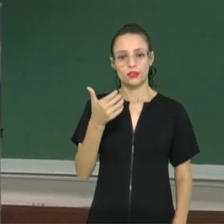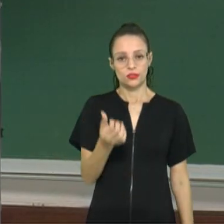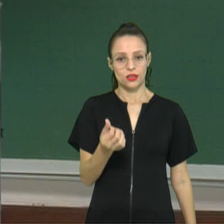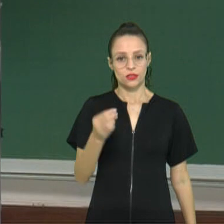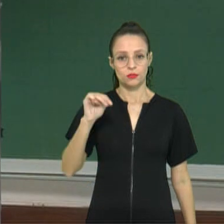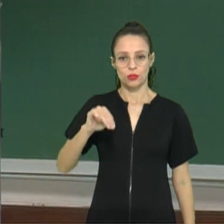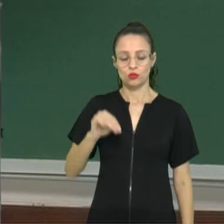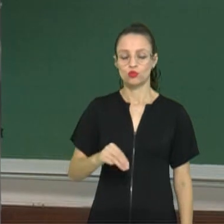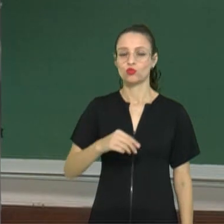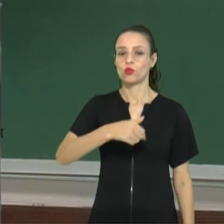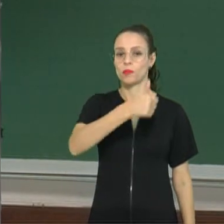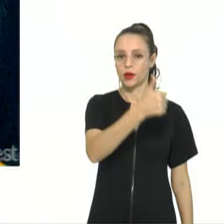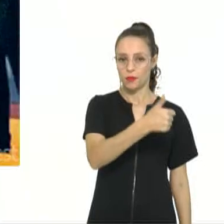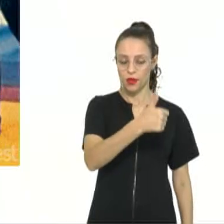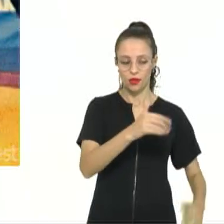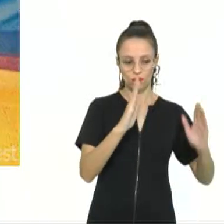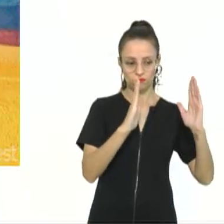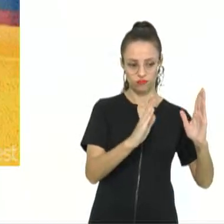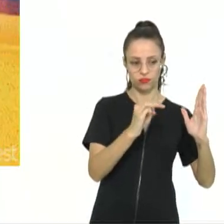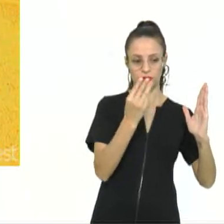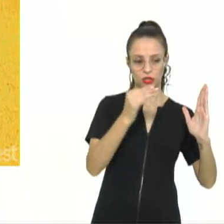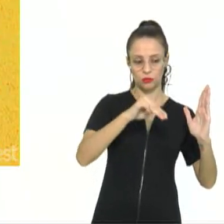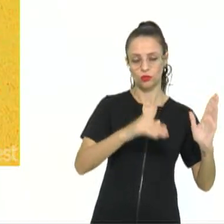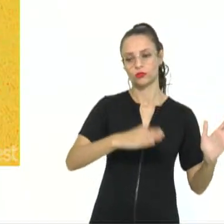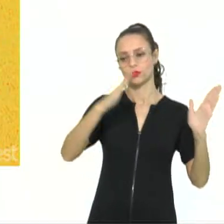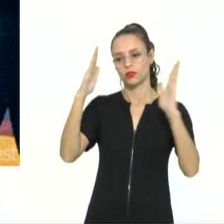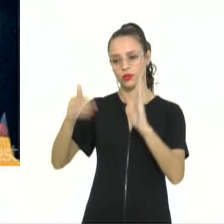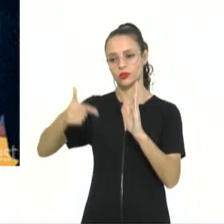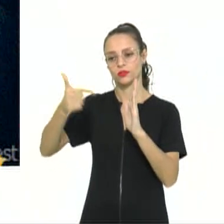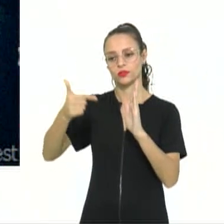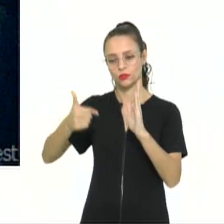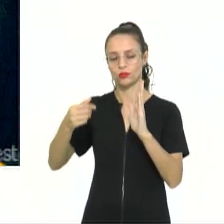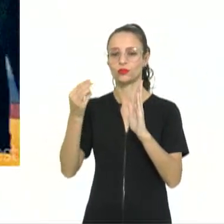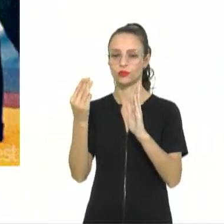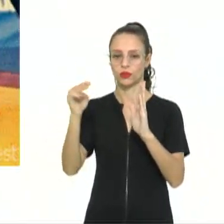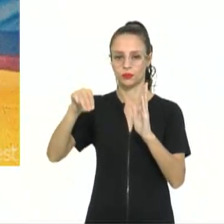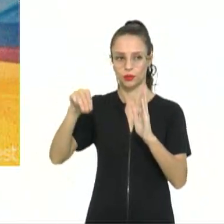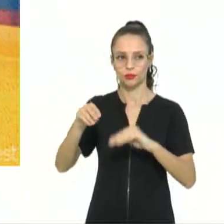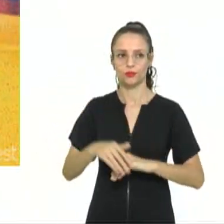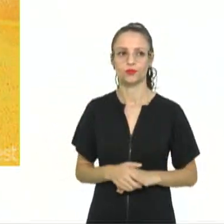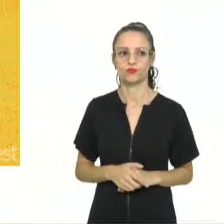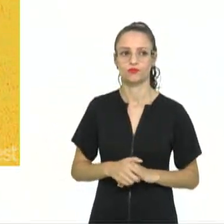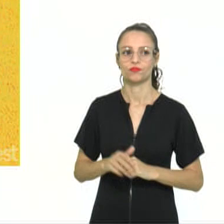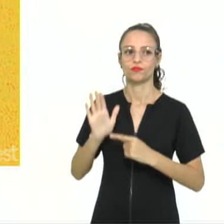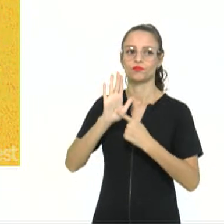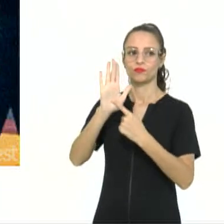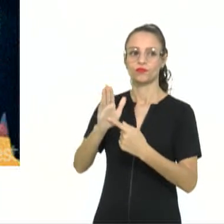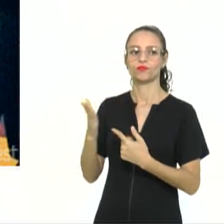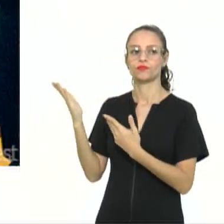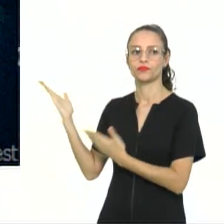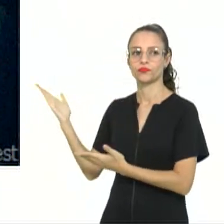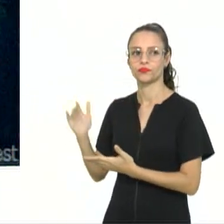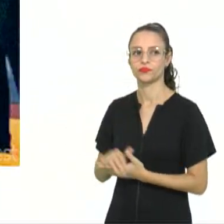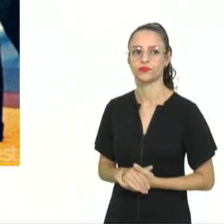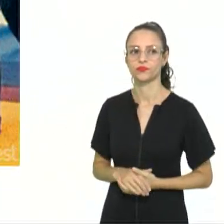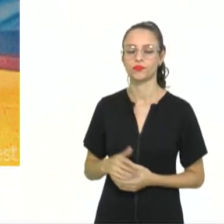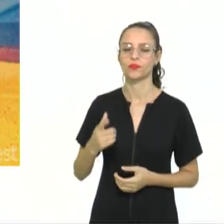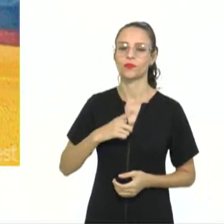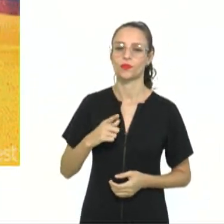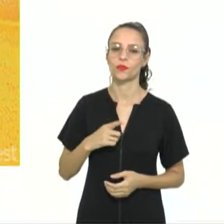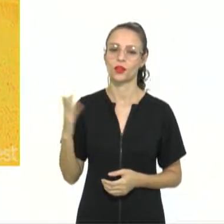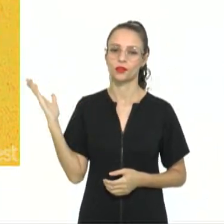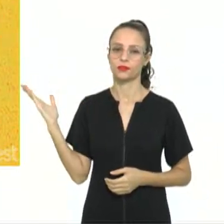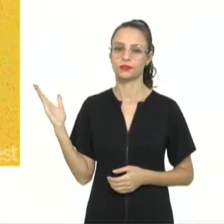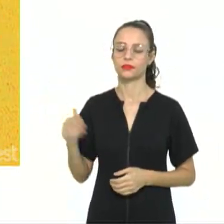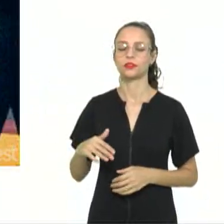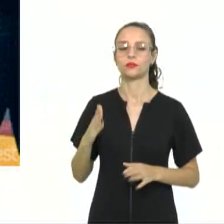rounds de 3. Aqui tem a animação que representa o Suajiao, né? Então a pontuação se dá em